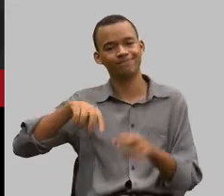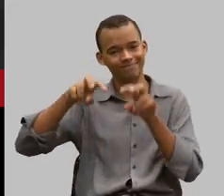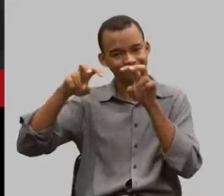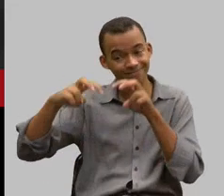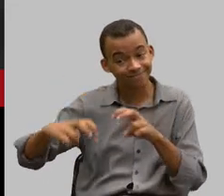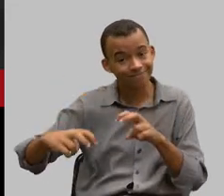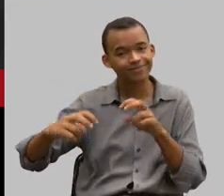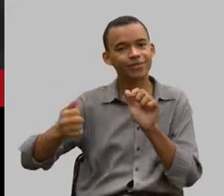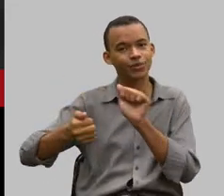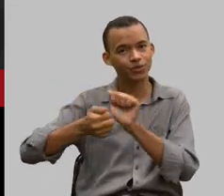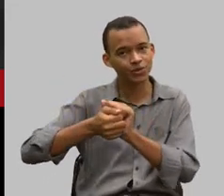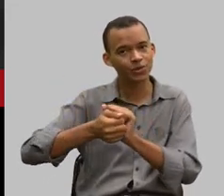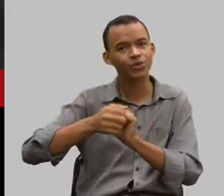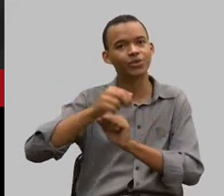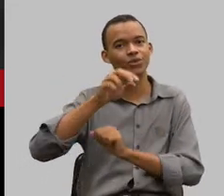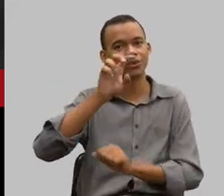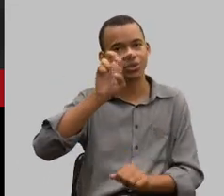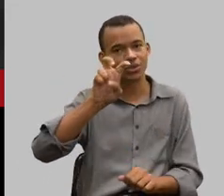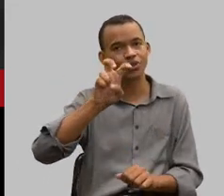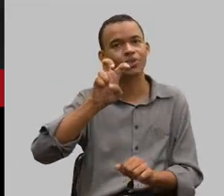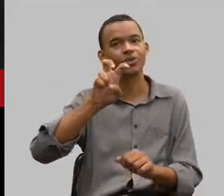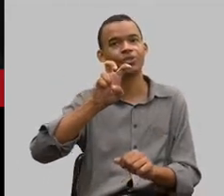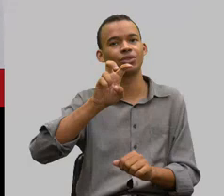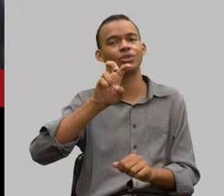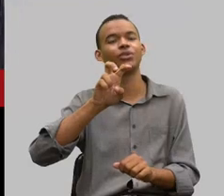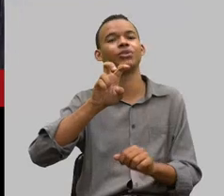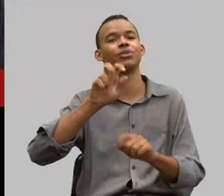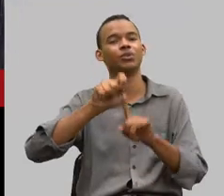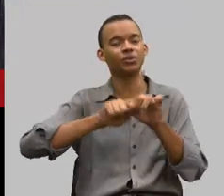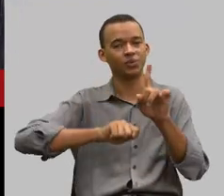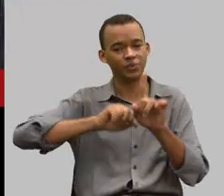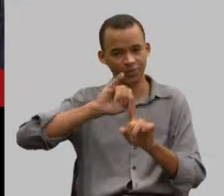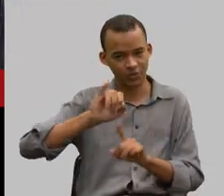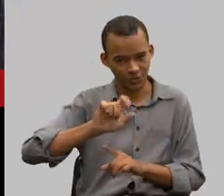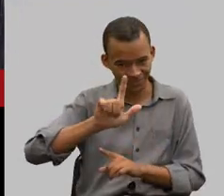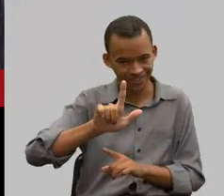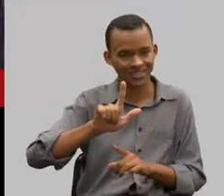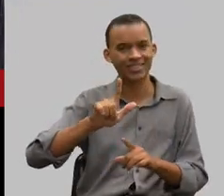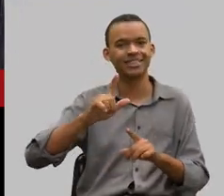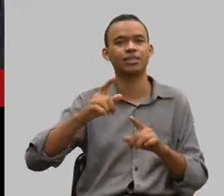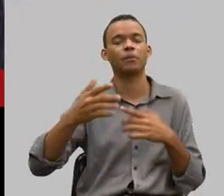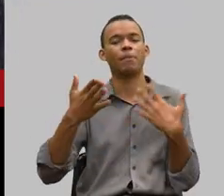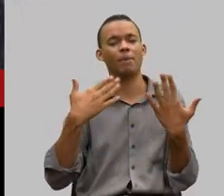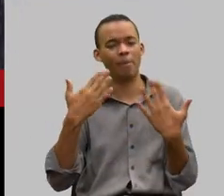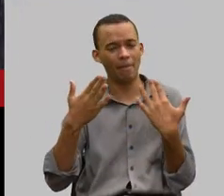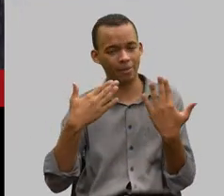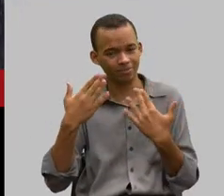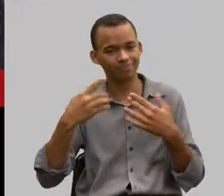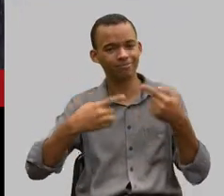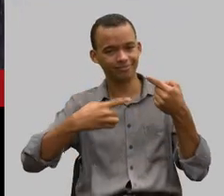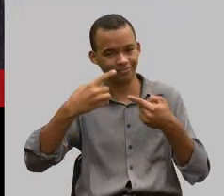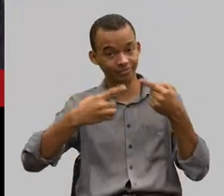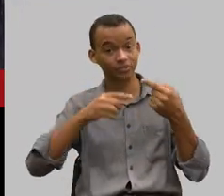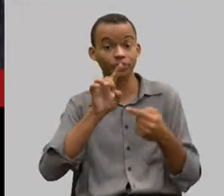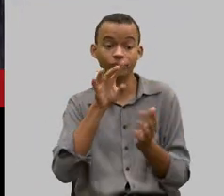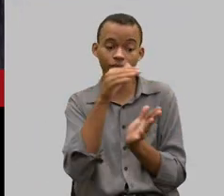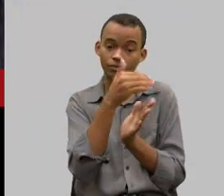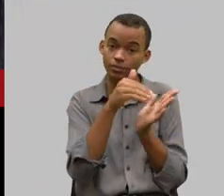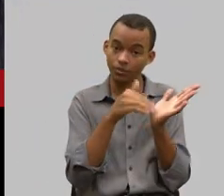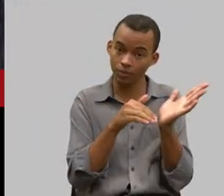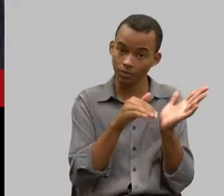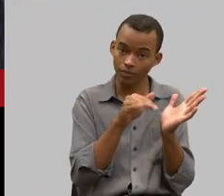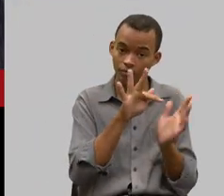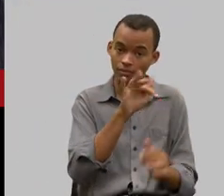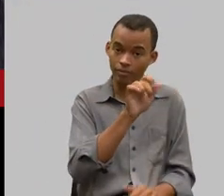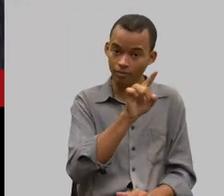Julho aqui no ciclo de debates e convido todo todos os outros secretários não é uma pauta só da secretaria de fazenda eu acredito que é um